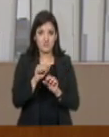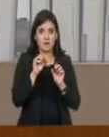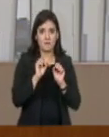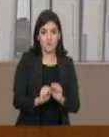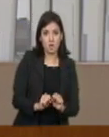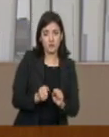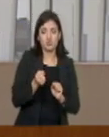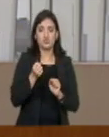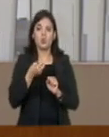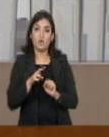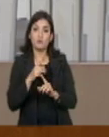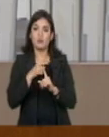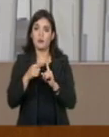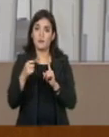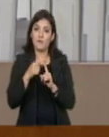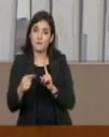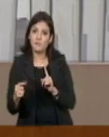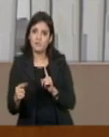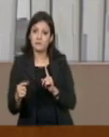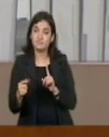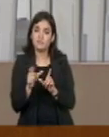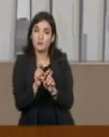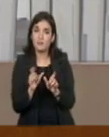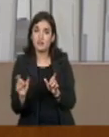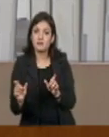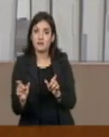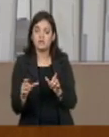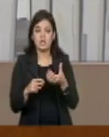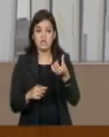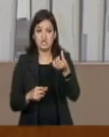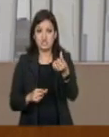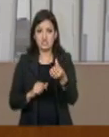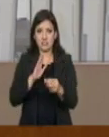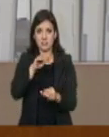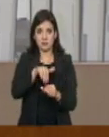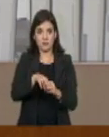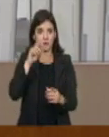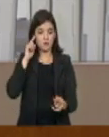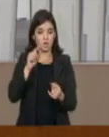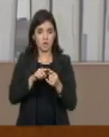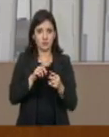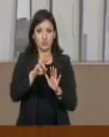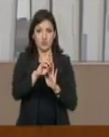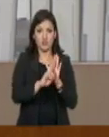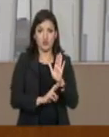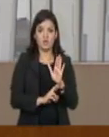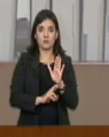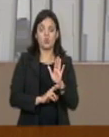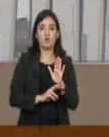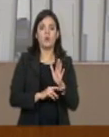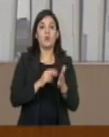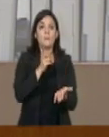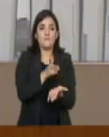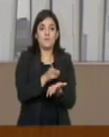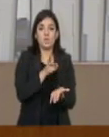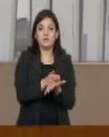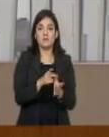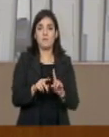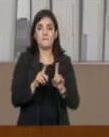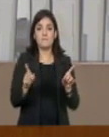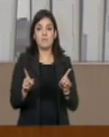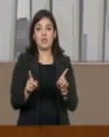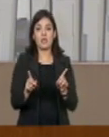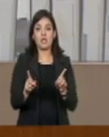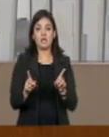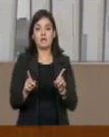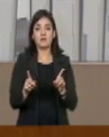parte ou improcedente, se formaram 6 votos pela posição do relator, o julgamento é de procedência. Mas isso não significa que, nas